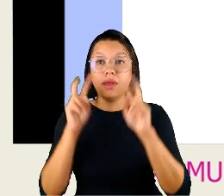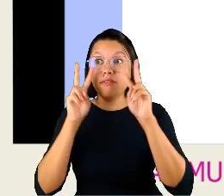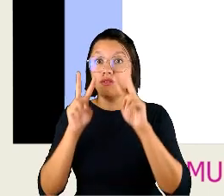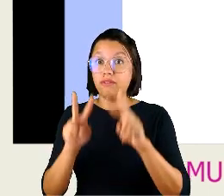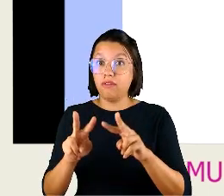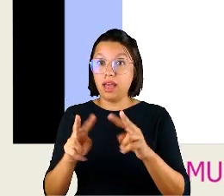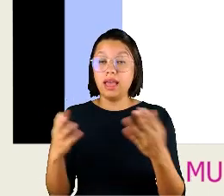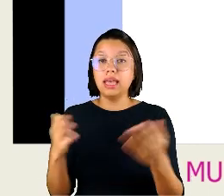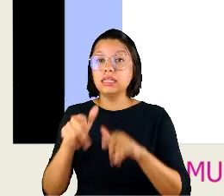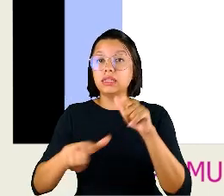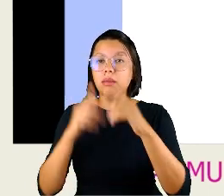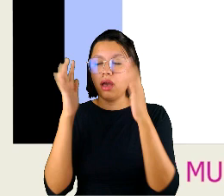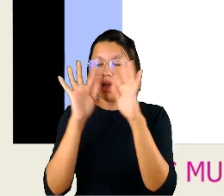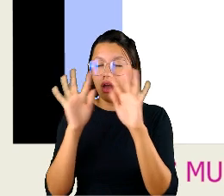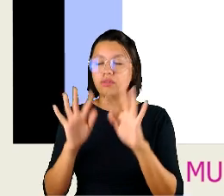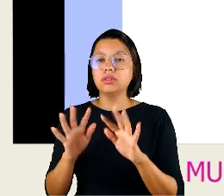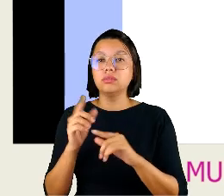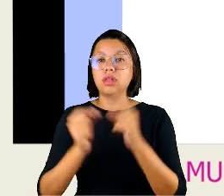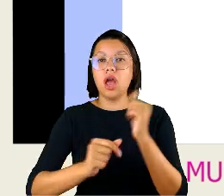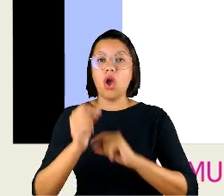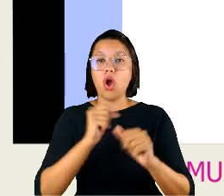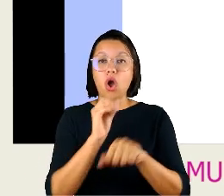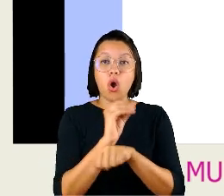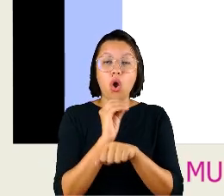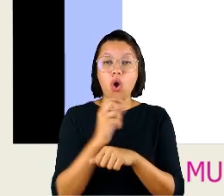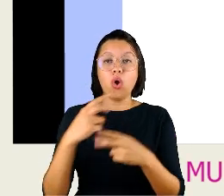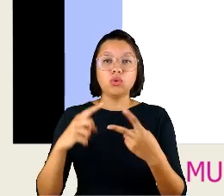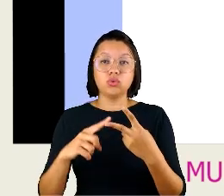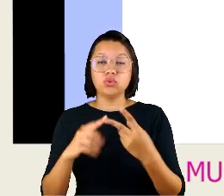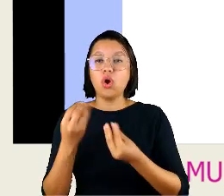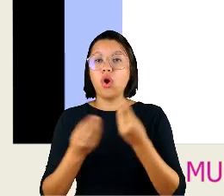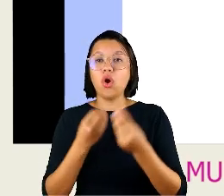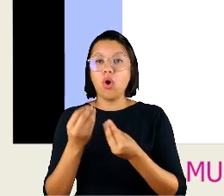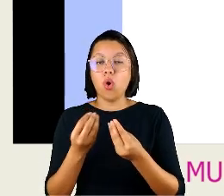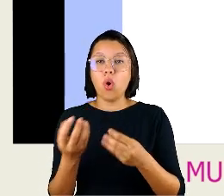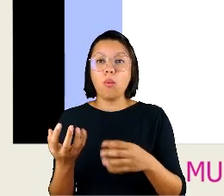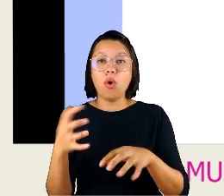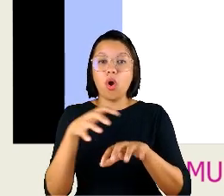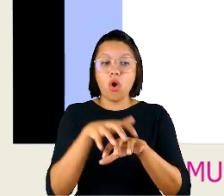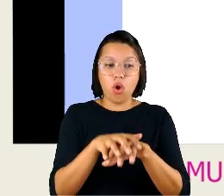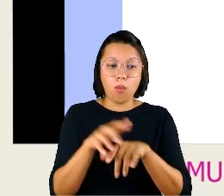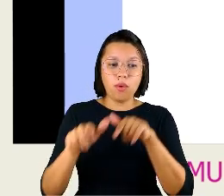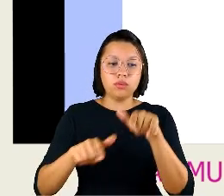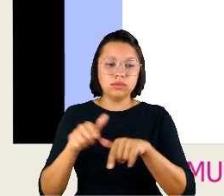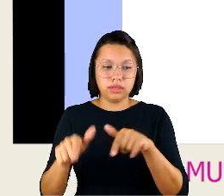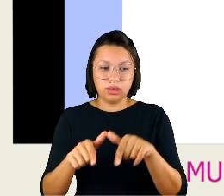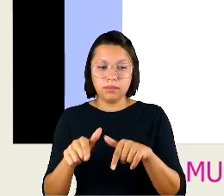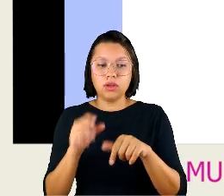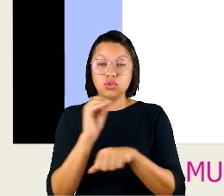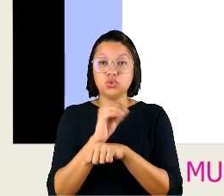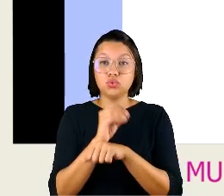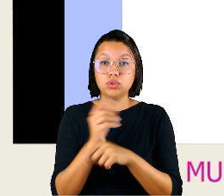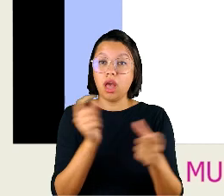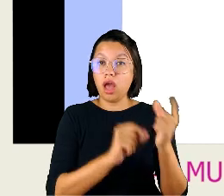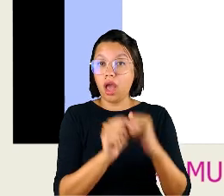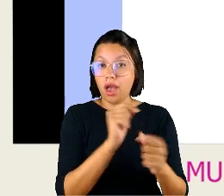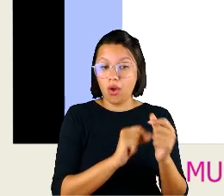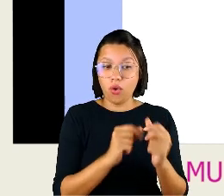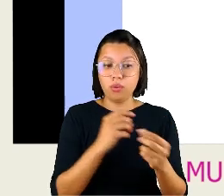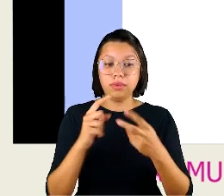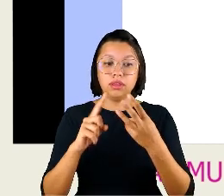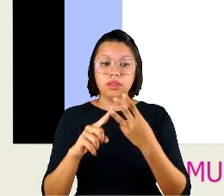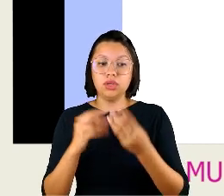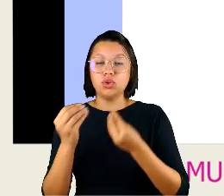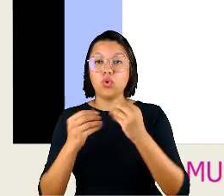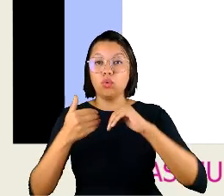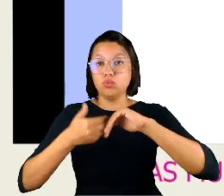trabalho invisível das mulheres na economia do cuidado. 2, como incorporar o trabalho de cuidado na economia. E aí, 3, como